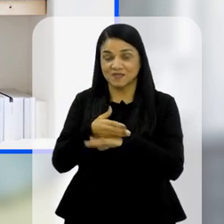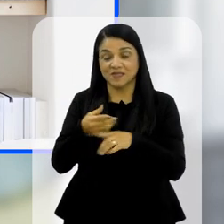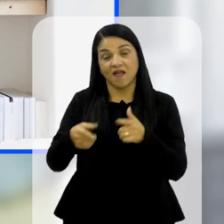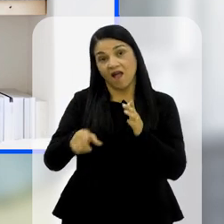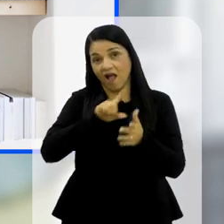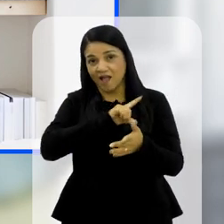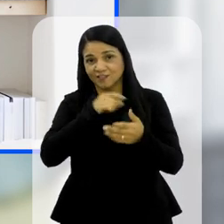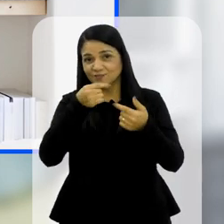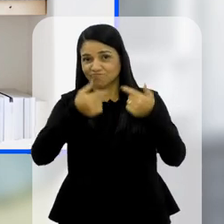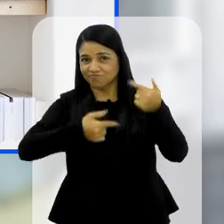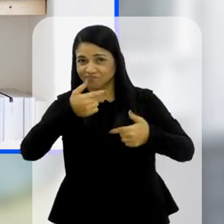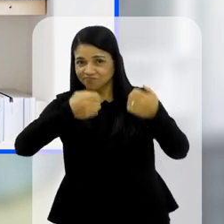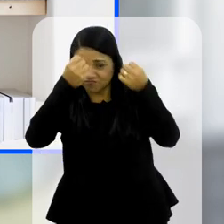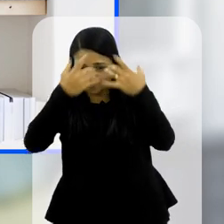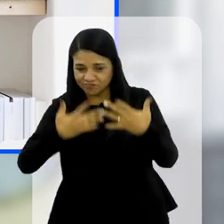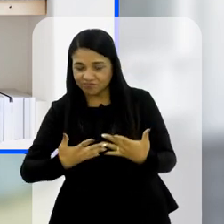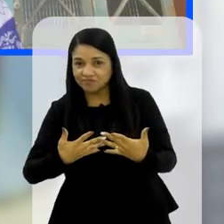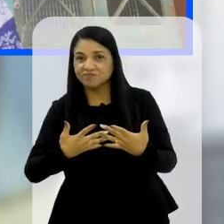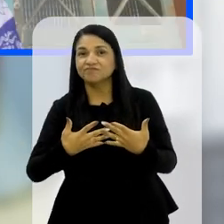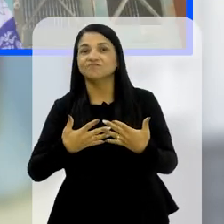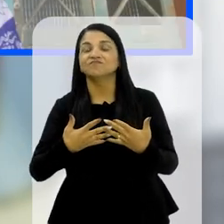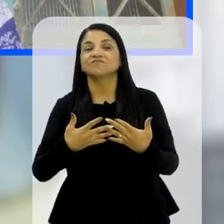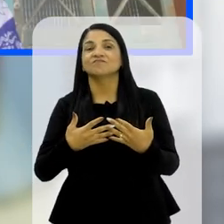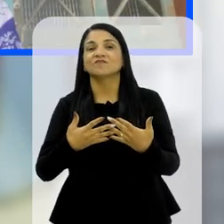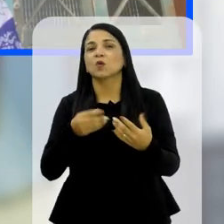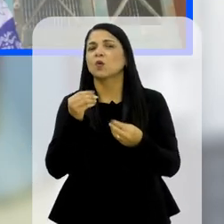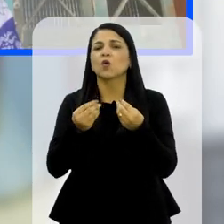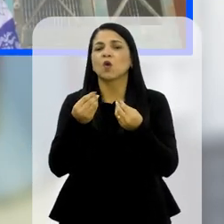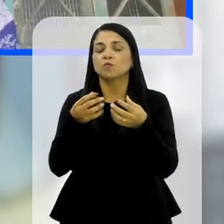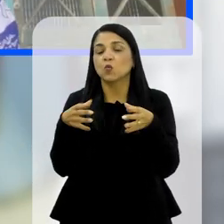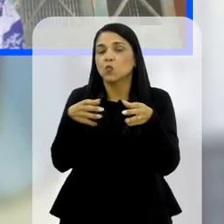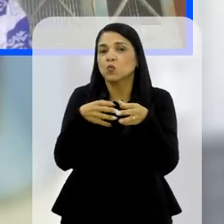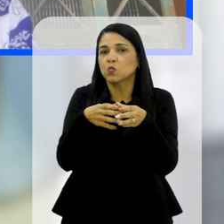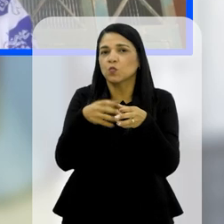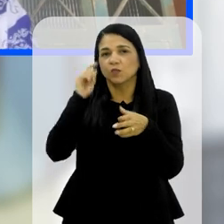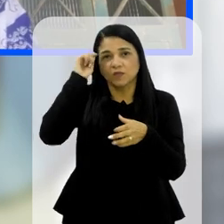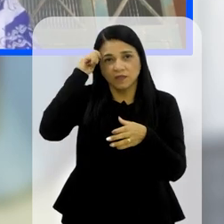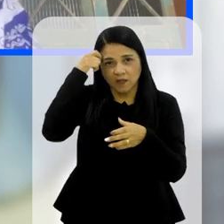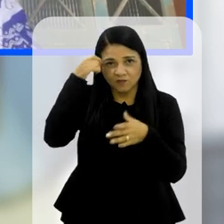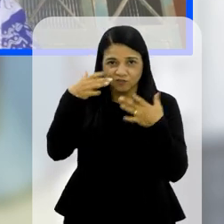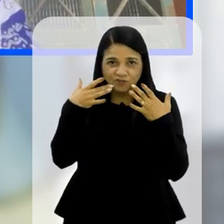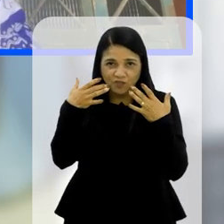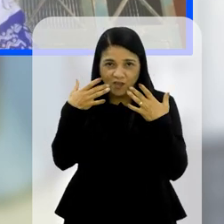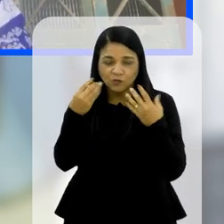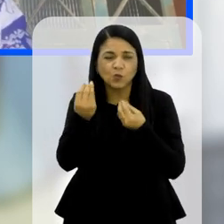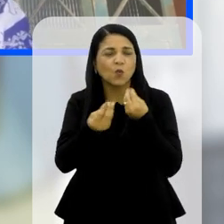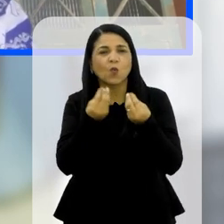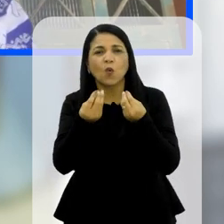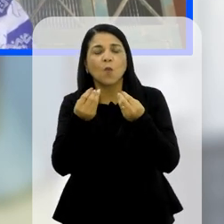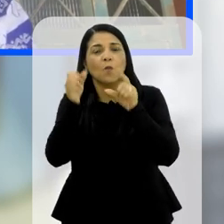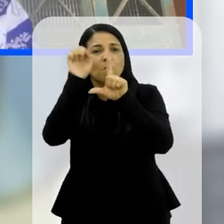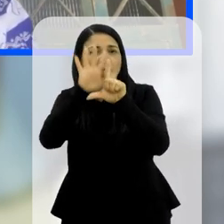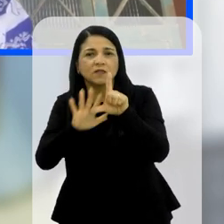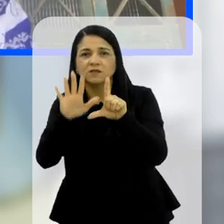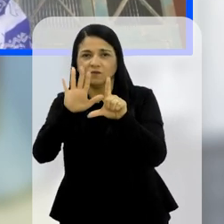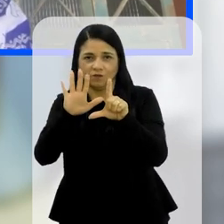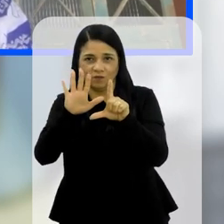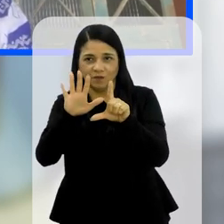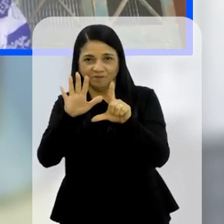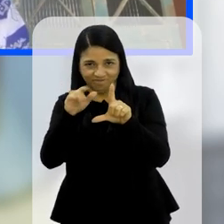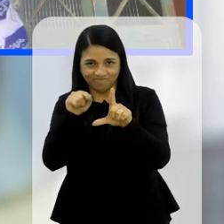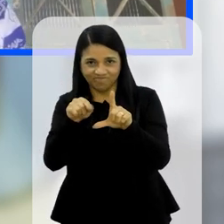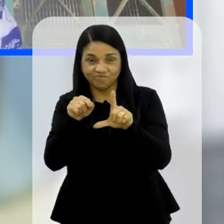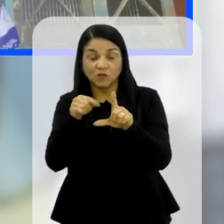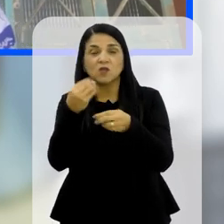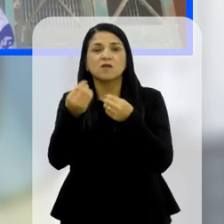bloco anterior, a gente já conseguiu explicar um pouquinho, né, do que é o Elenco Negro, falar um pouquinho como funciona essa plataforma, a importância,